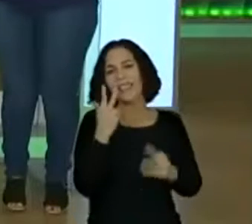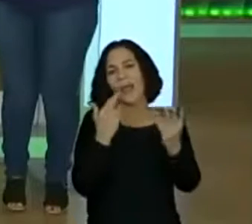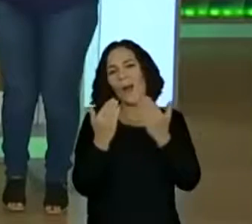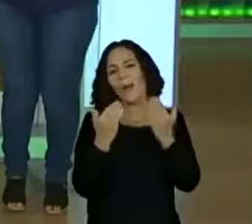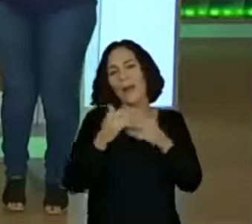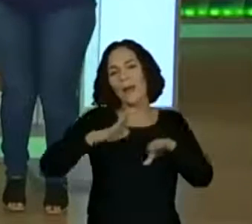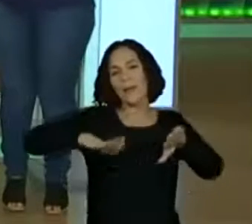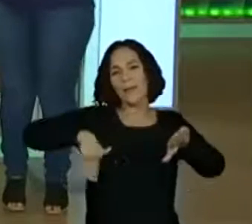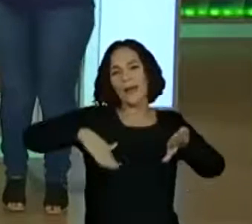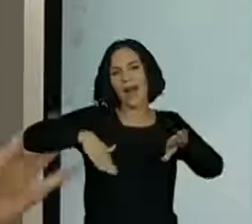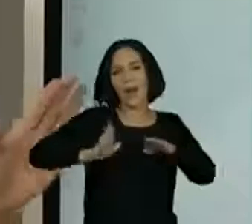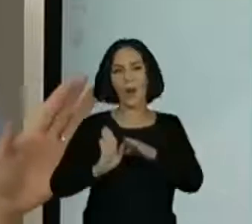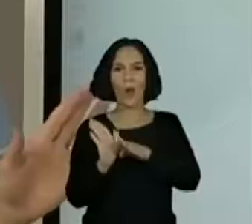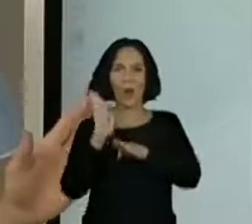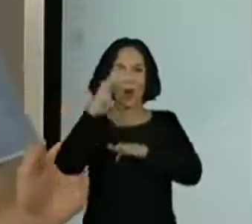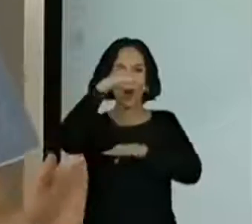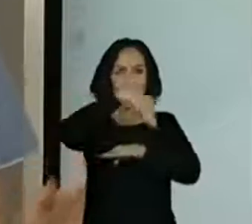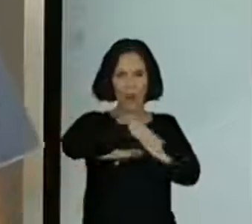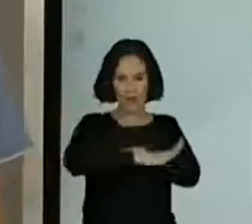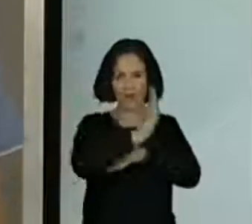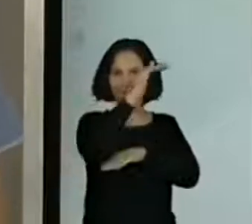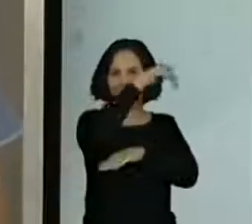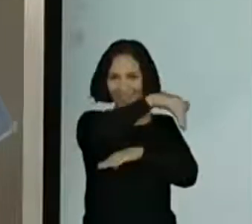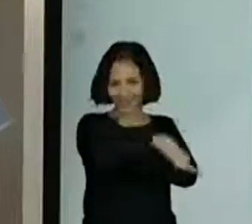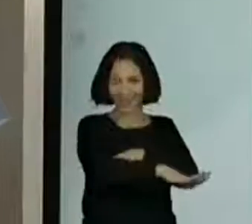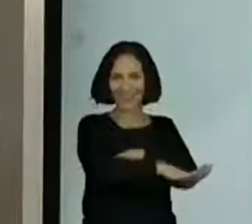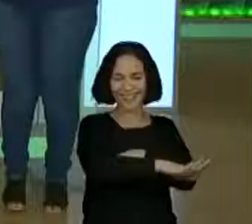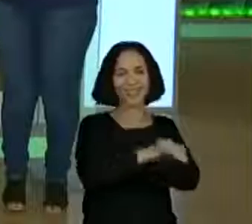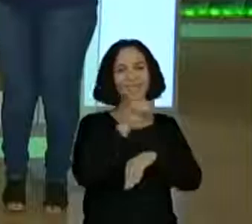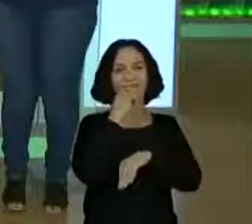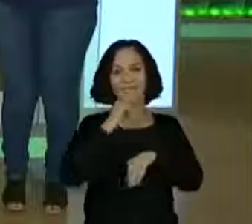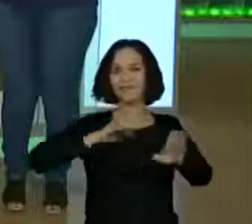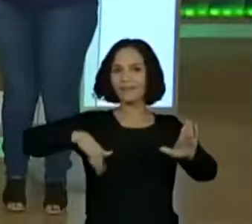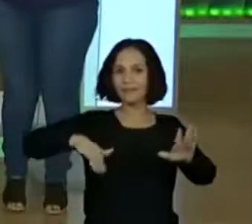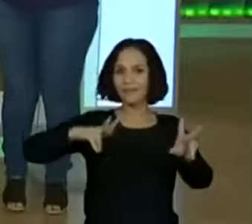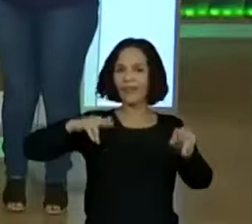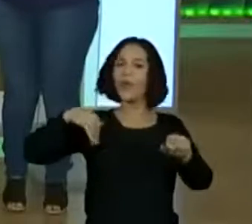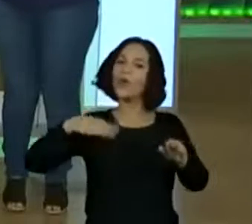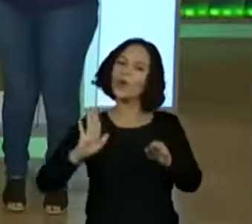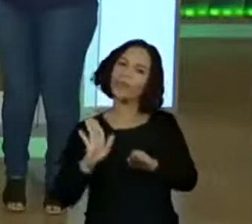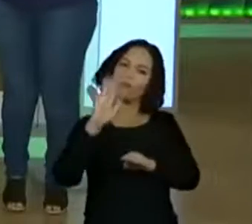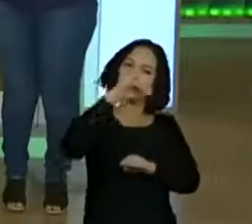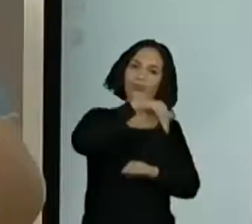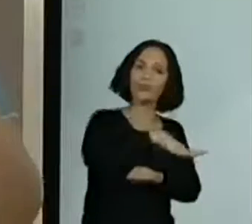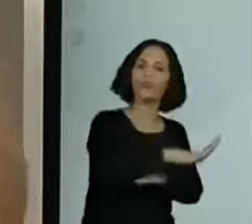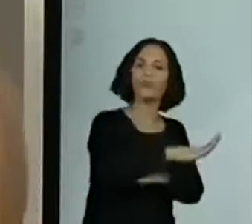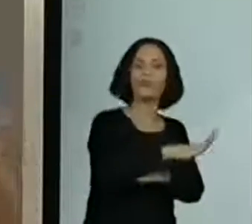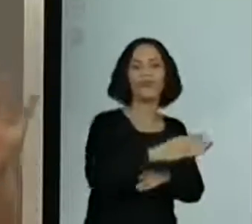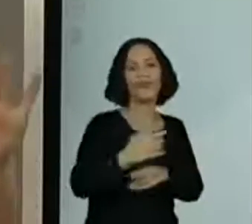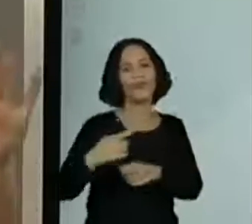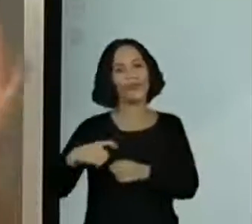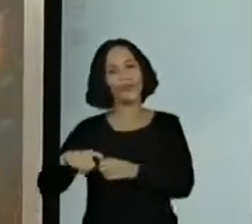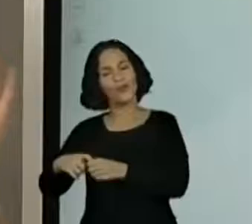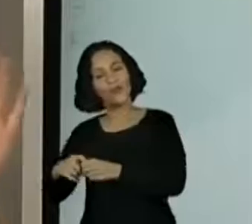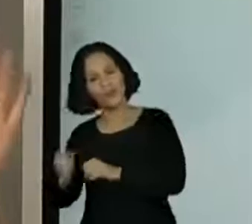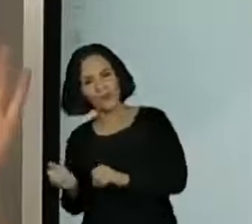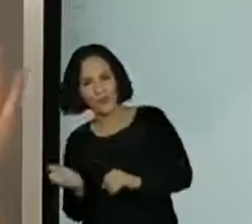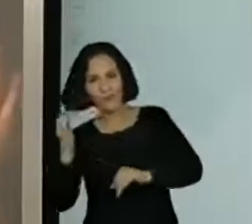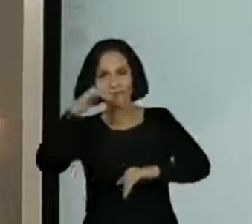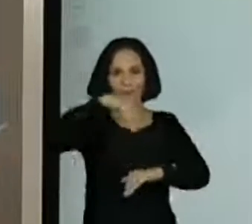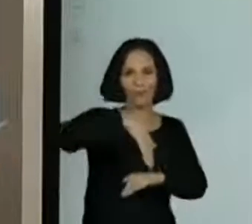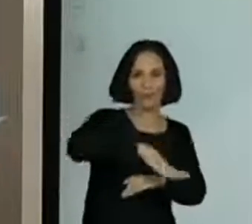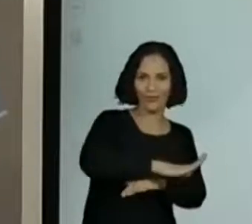de todo o nervosismo, é uma onda de felicidade para a gente. Sim, sim, é muito bom estar aqui sempre pertinho deles. A gente entra aqui, embarca nisso